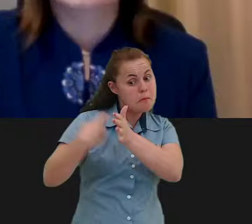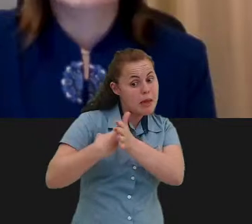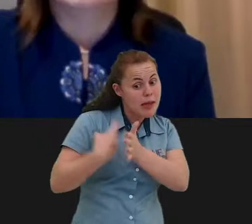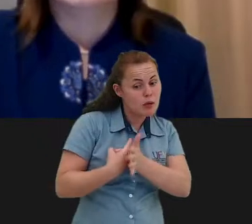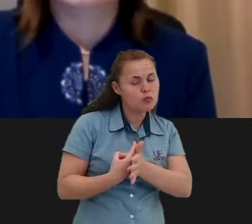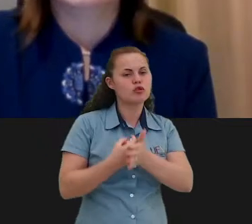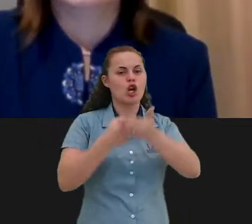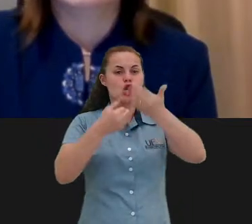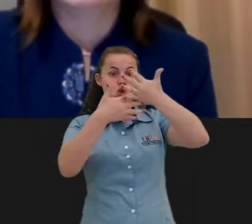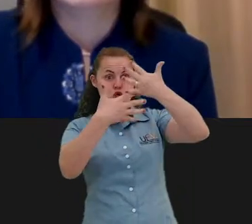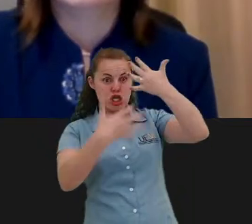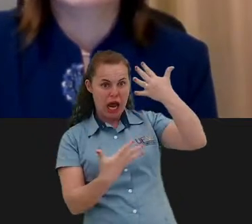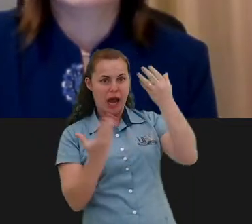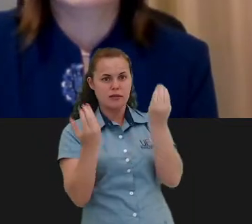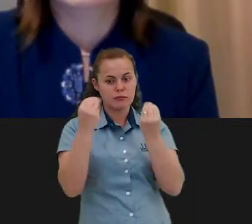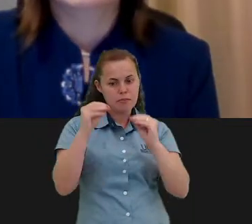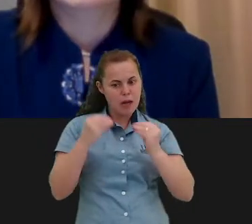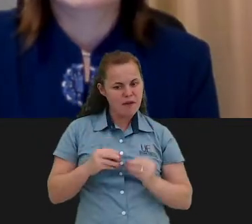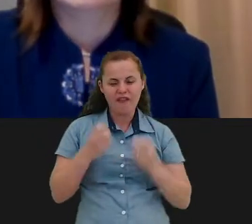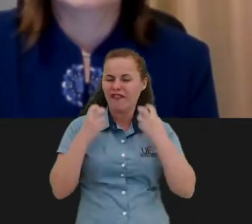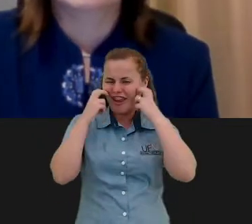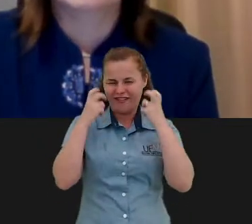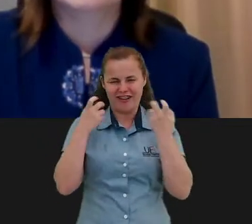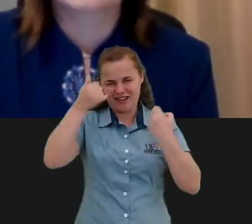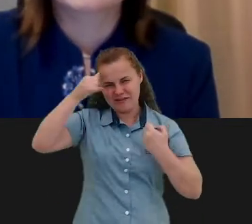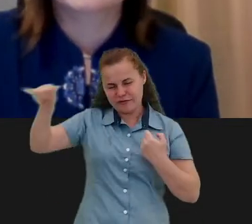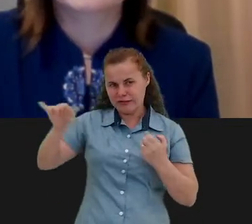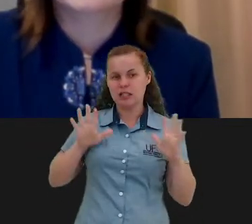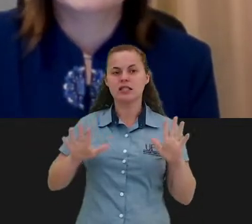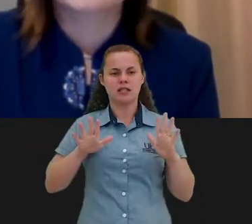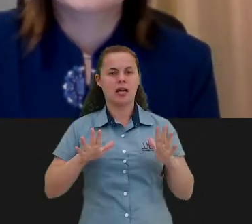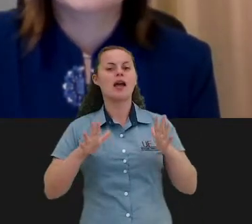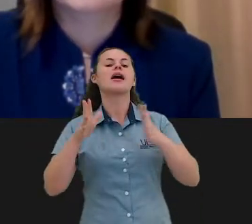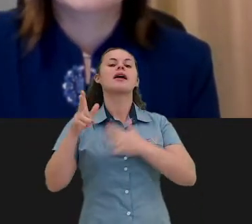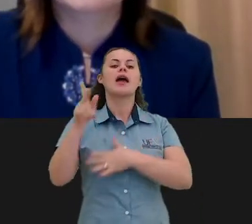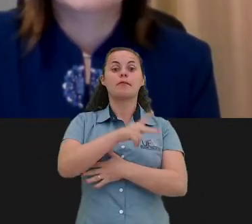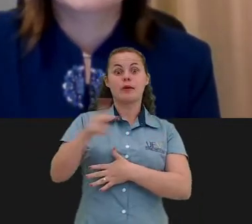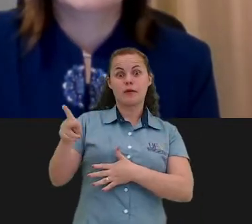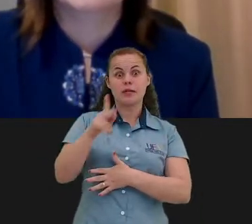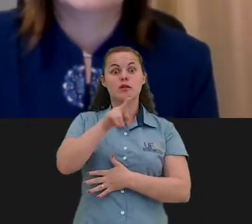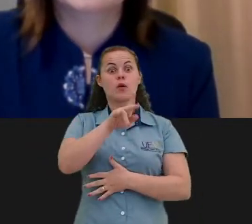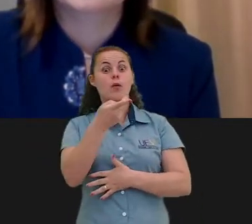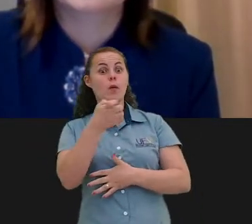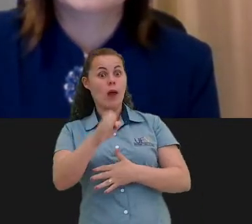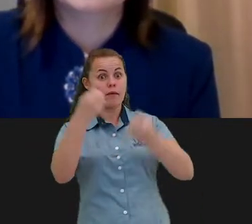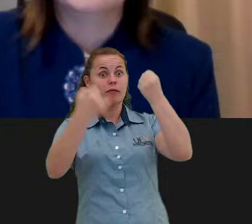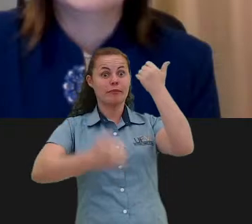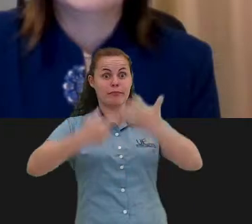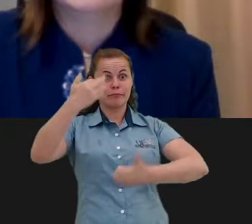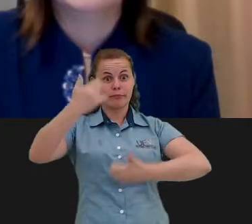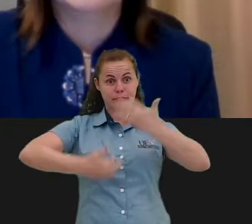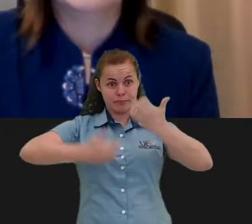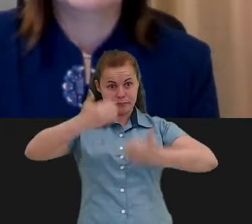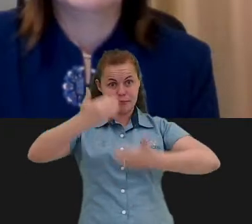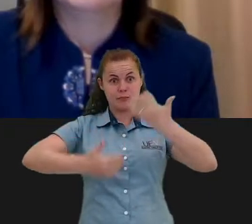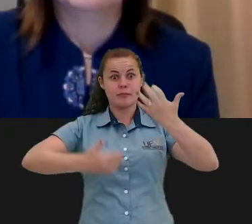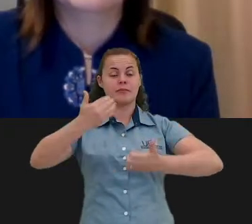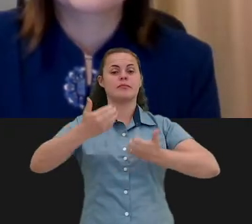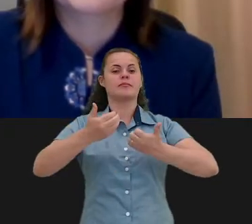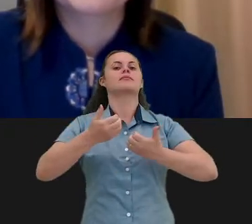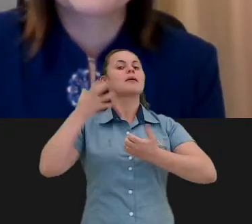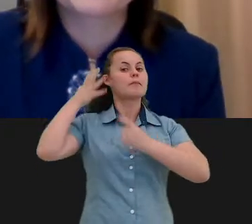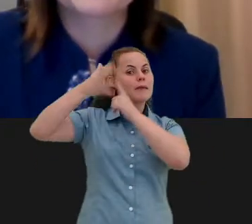deixa lá no chat, não fiquem acanhados. E agora eu passo a palavra para o professor Wei. Vai ter o grande prazer de nos ministrar essa